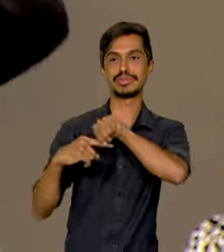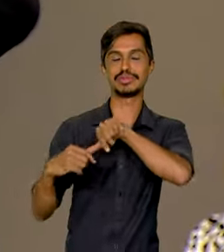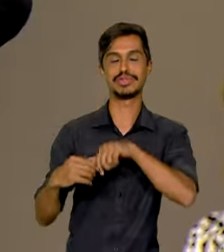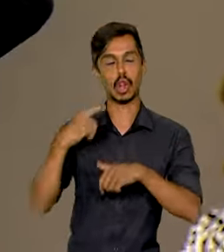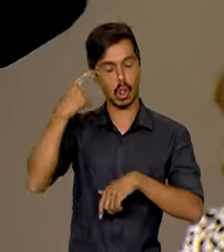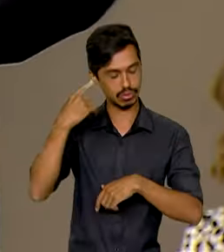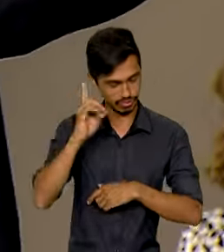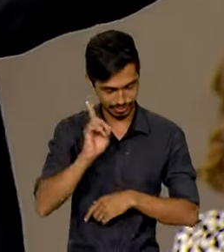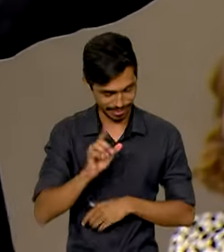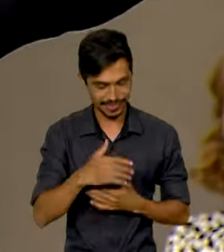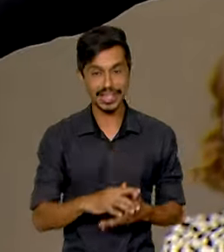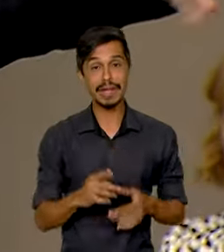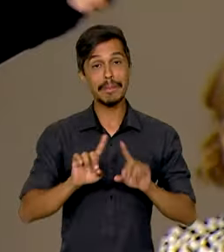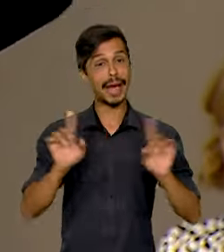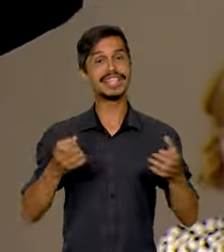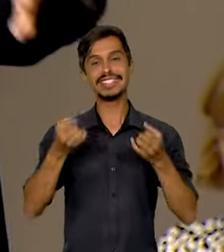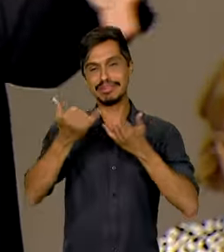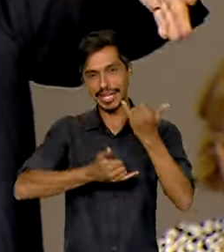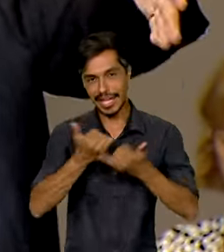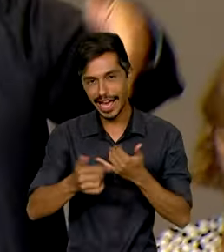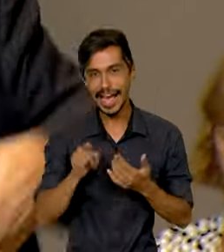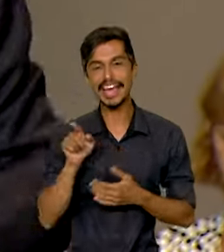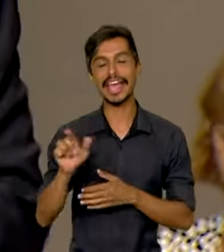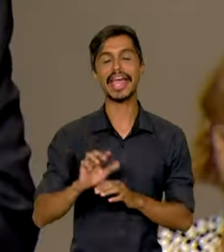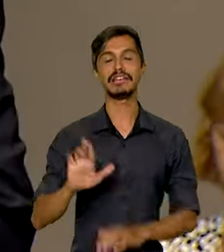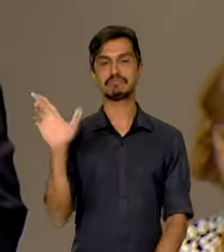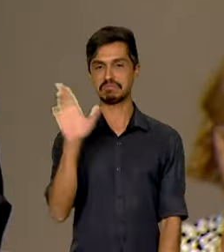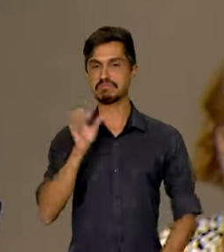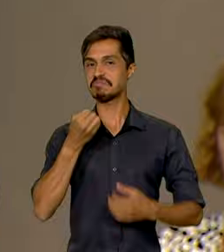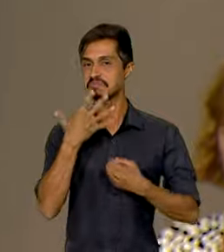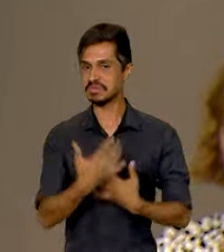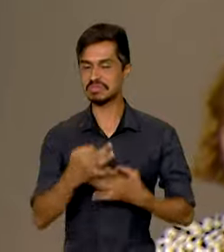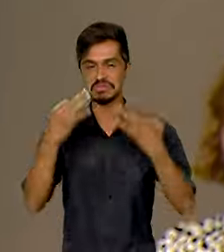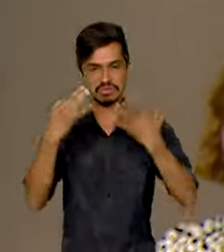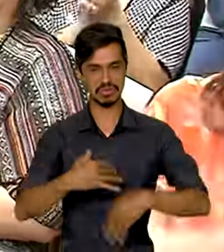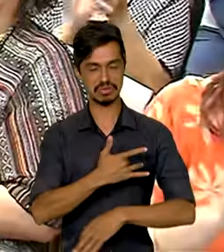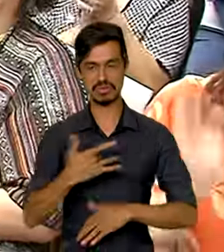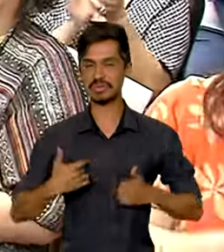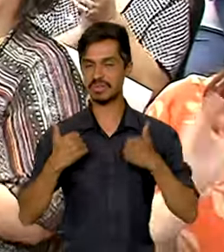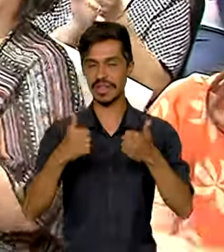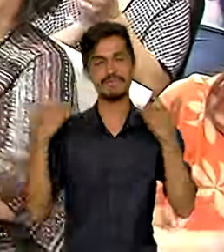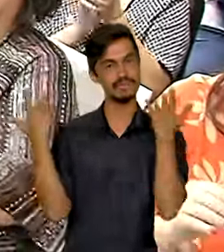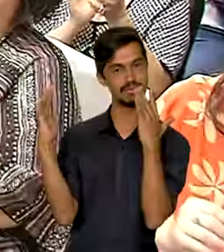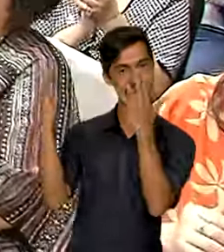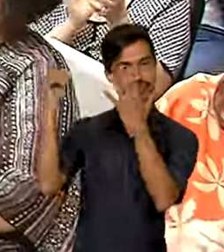história para dizer que o presidente Lula está muito bem, firme no comando. Viva o presidente Lula!